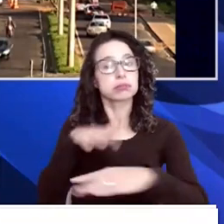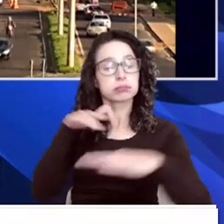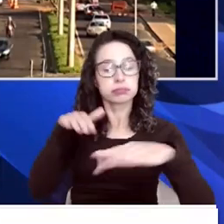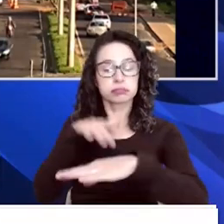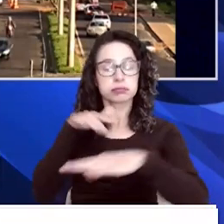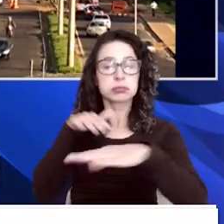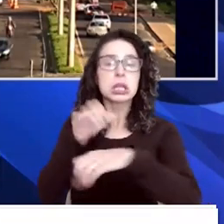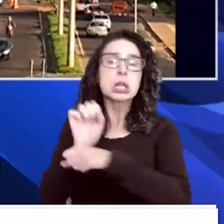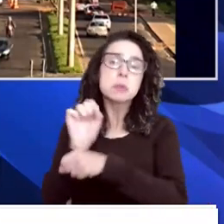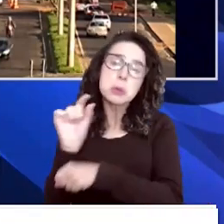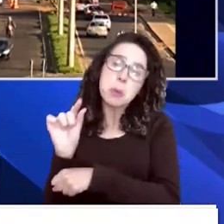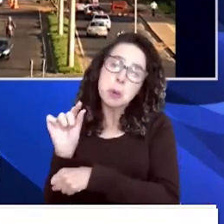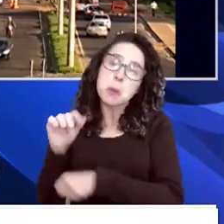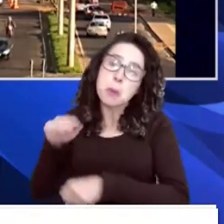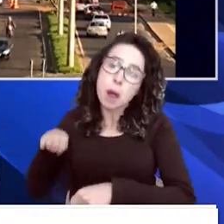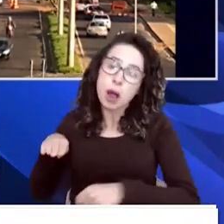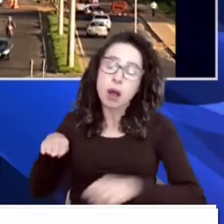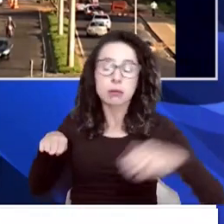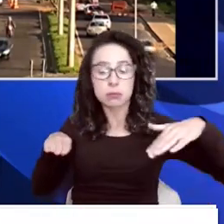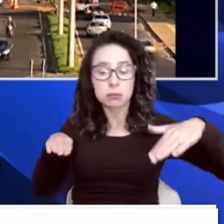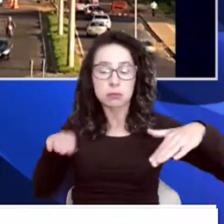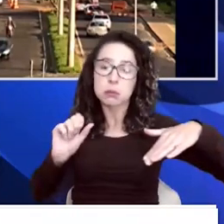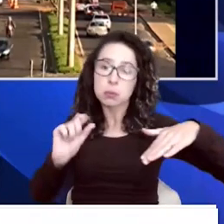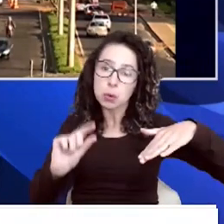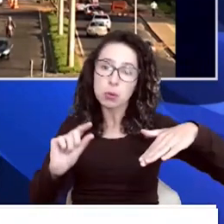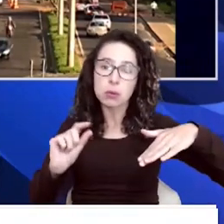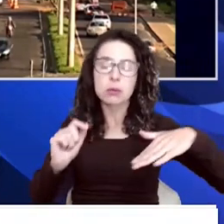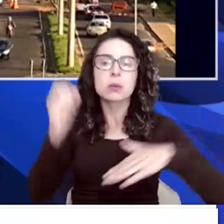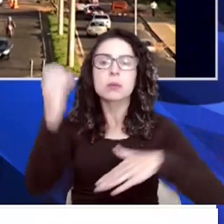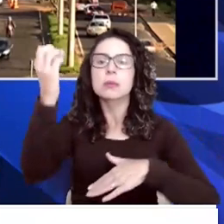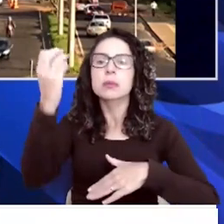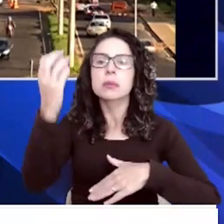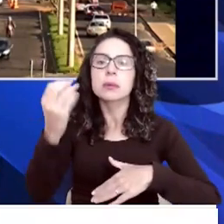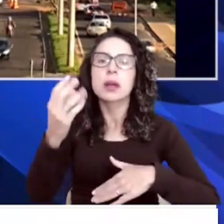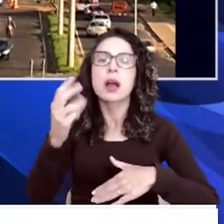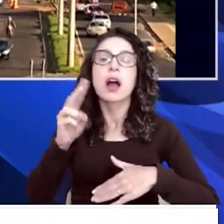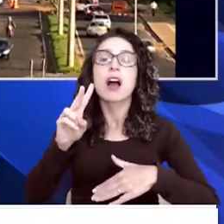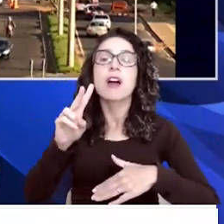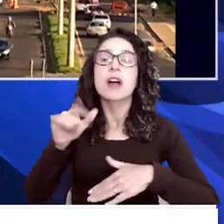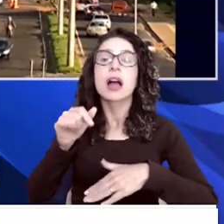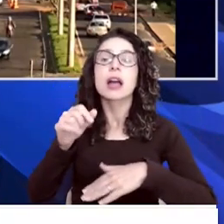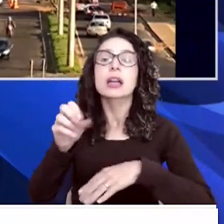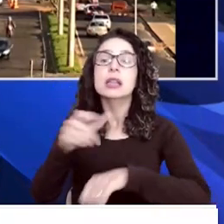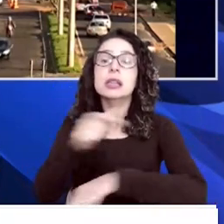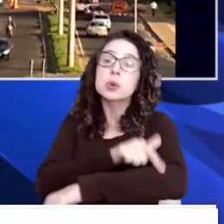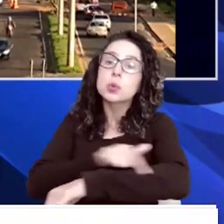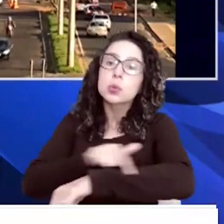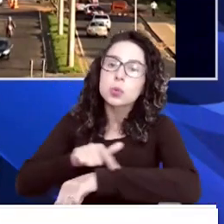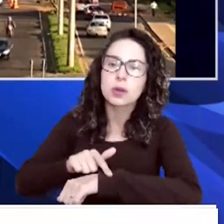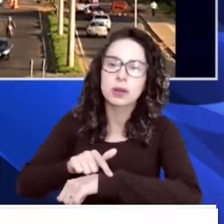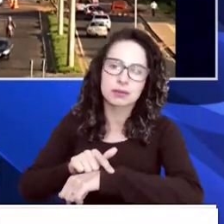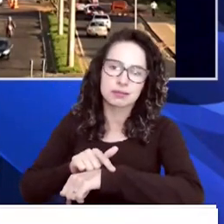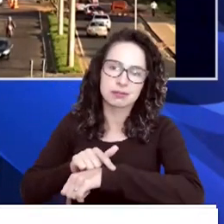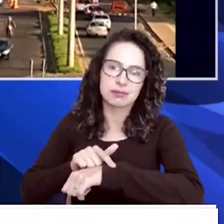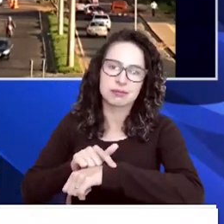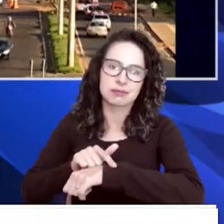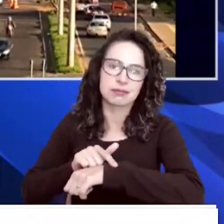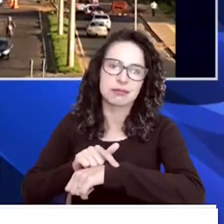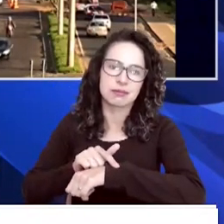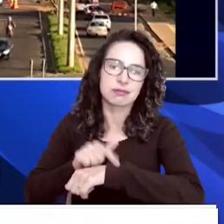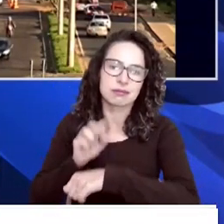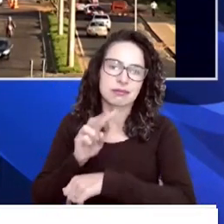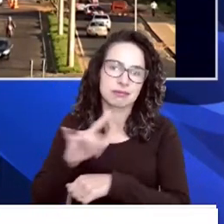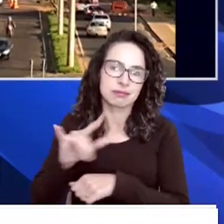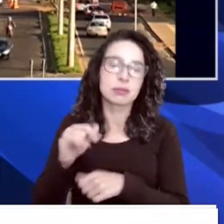pouco. O semáforo vai dar educação naquele trânsito ali. Isso ele vai, porque ele vai